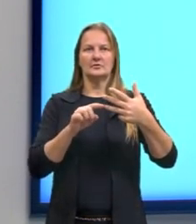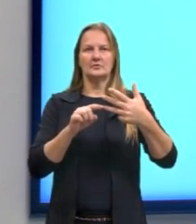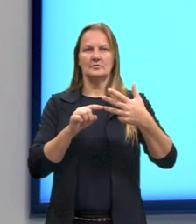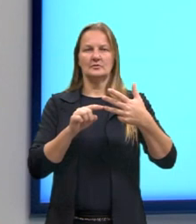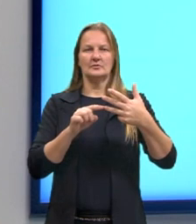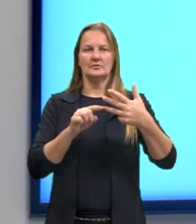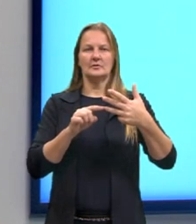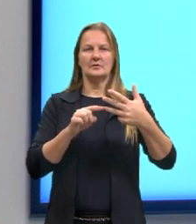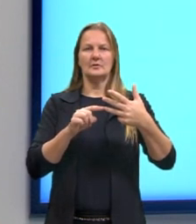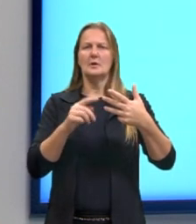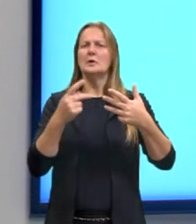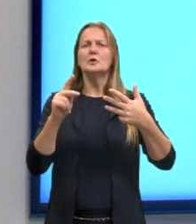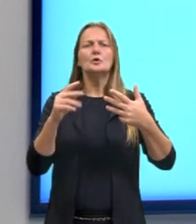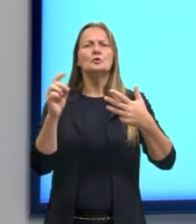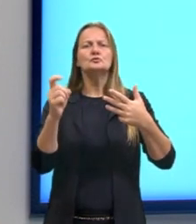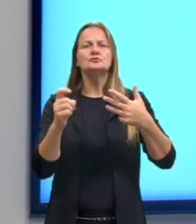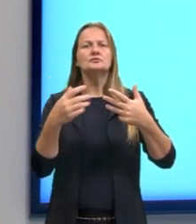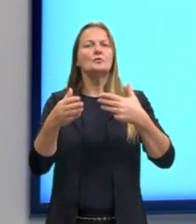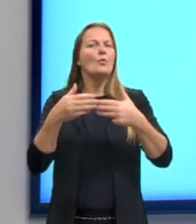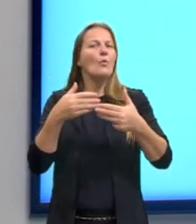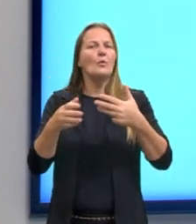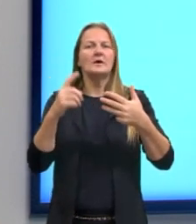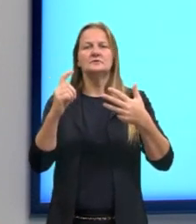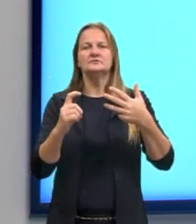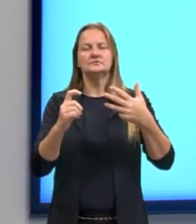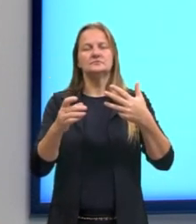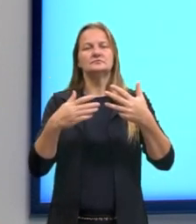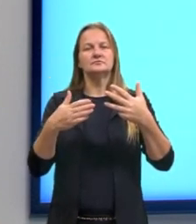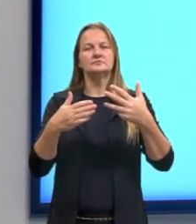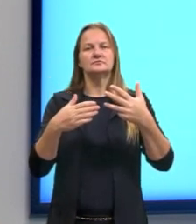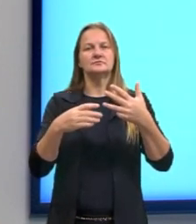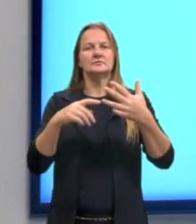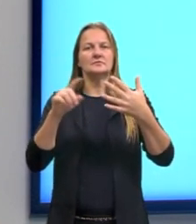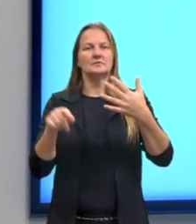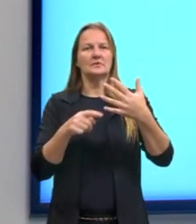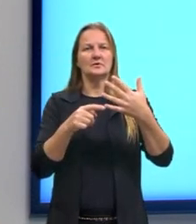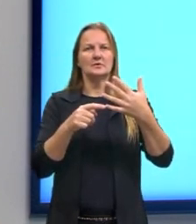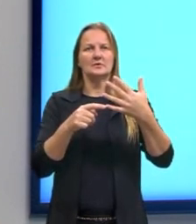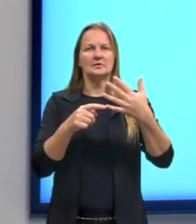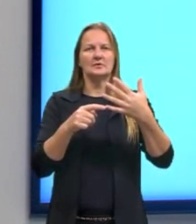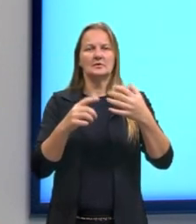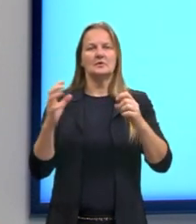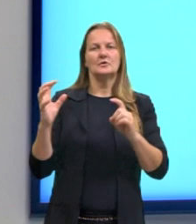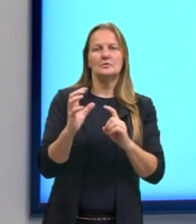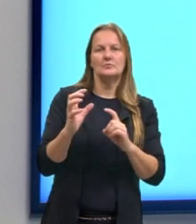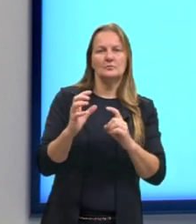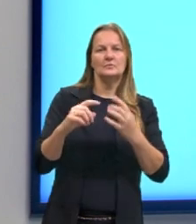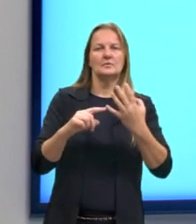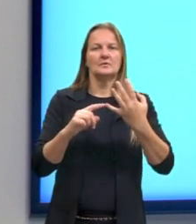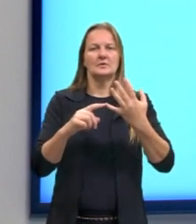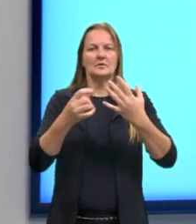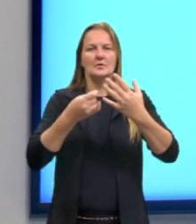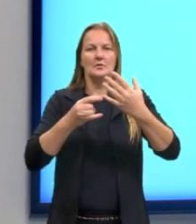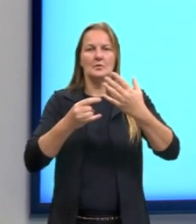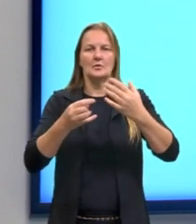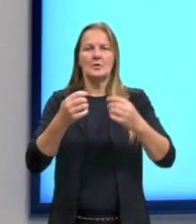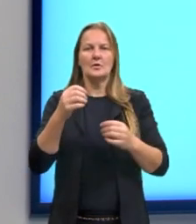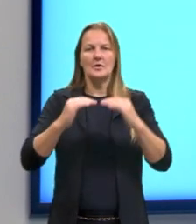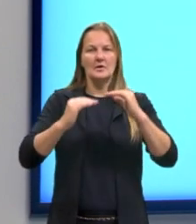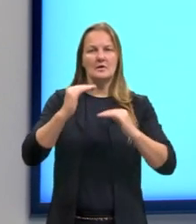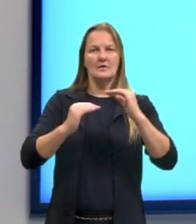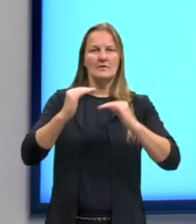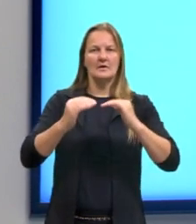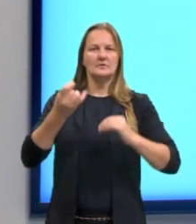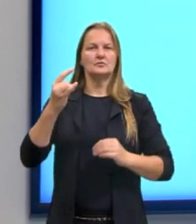depois, para todo x ou qualquer que seja x, depois, implica, penúltimo, equivalente,